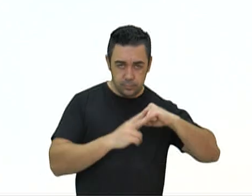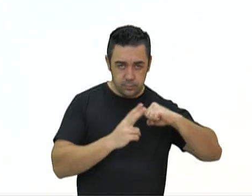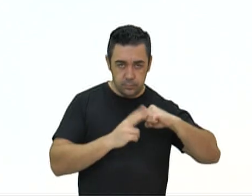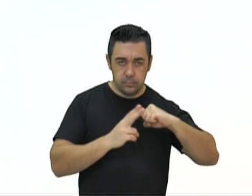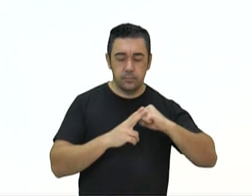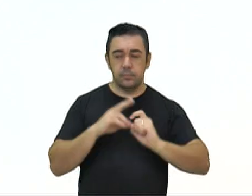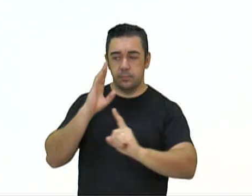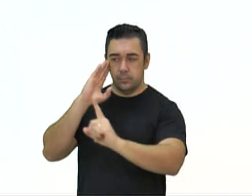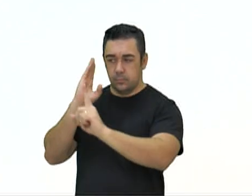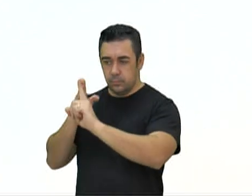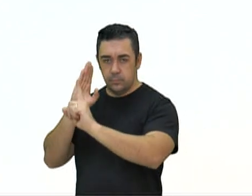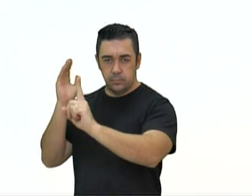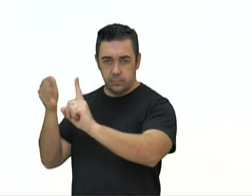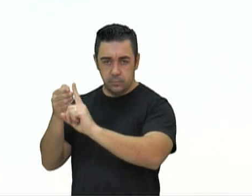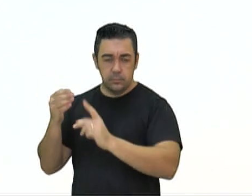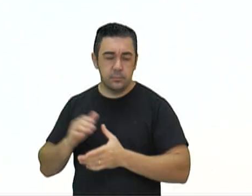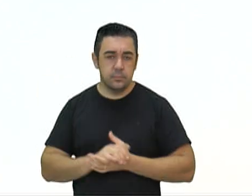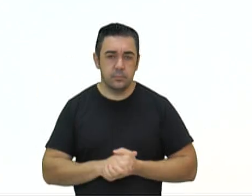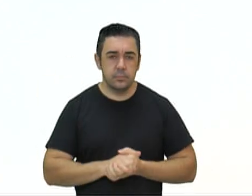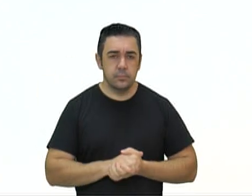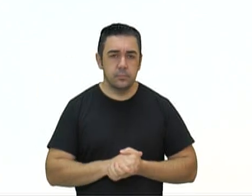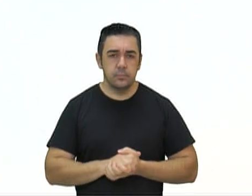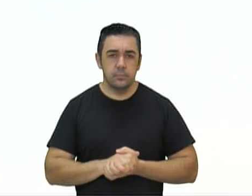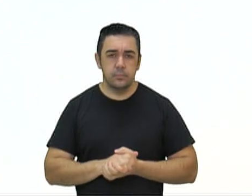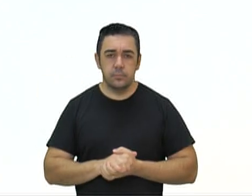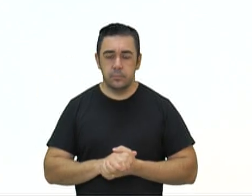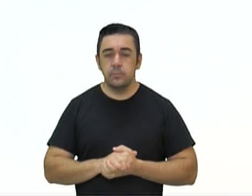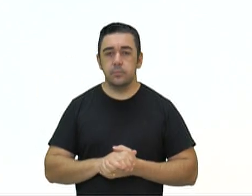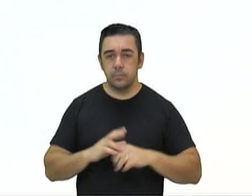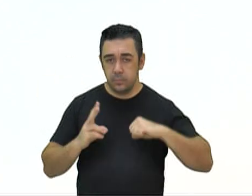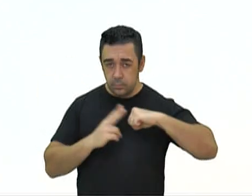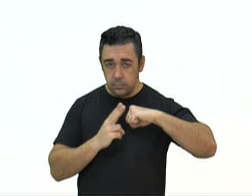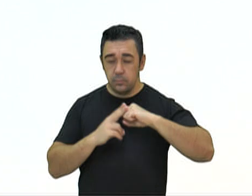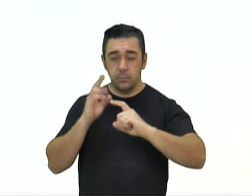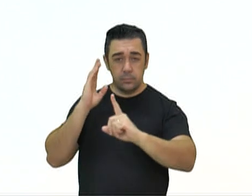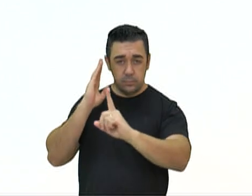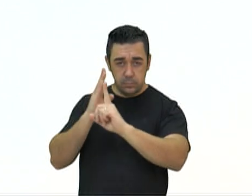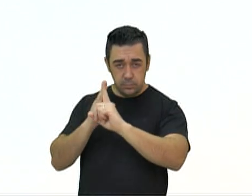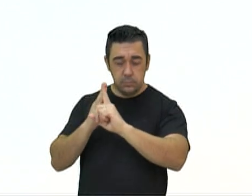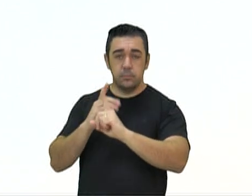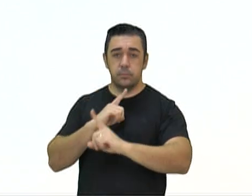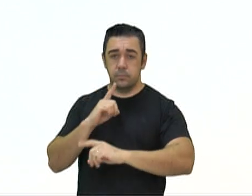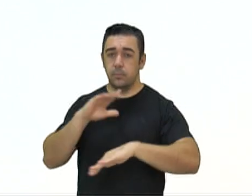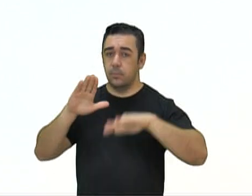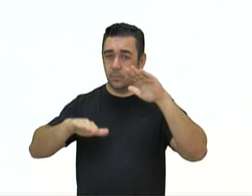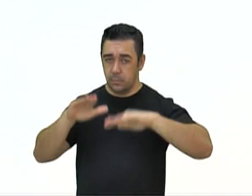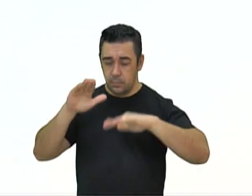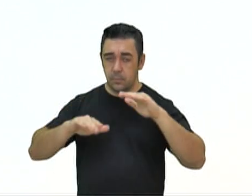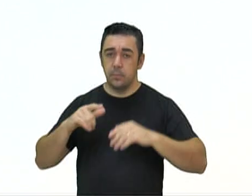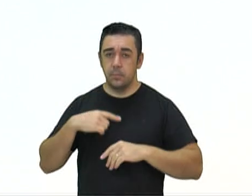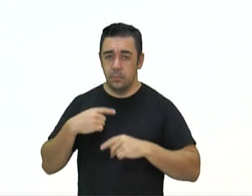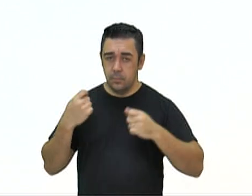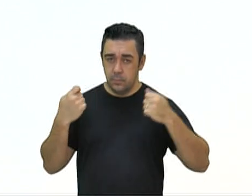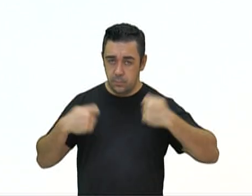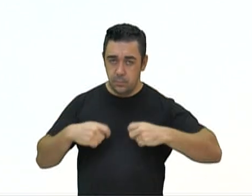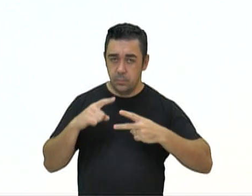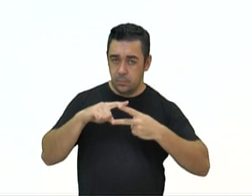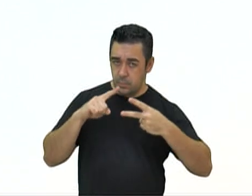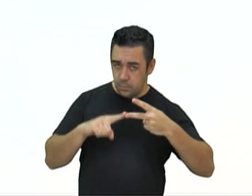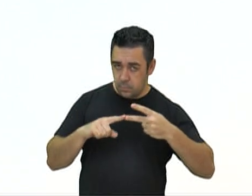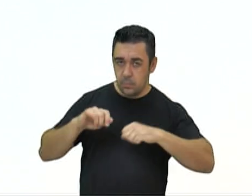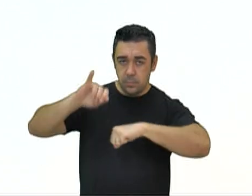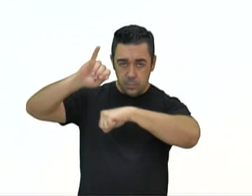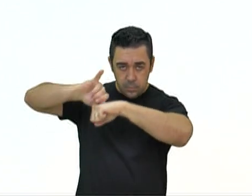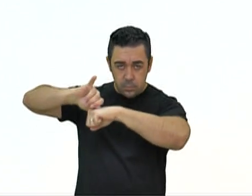indireto. Então, observações. Há verbos transitivos que pedem 2 objetos. Um direto e